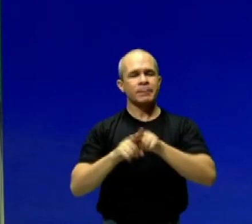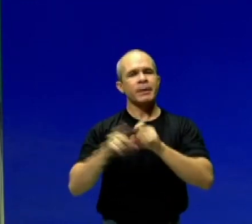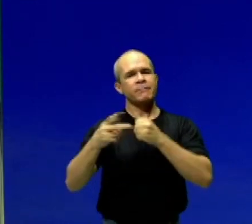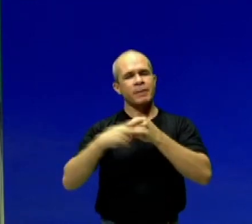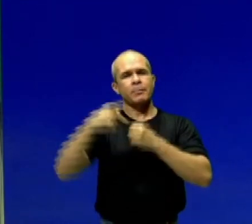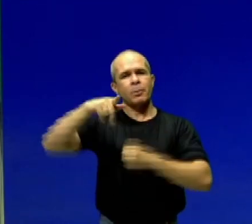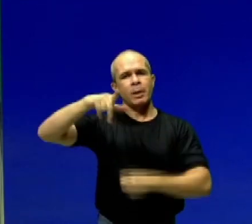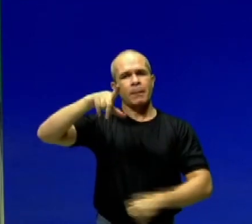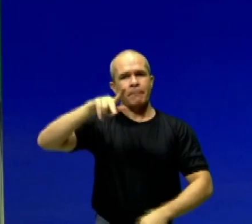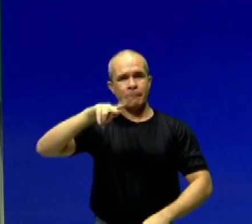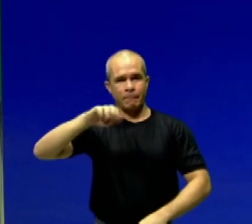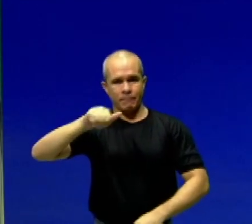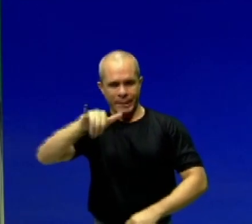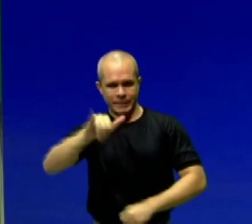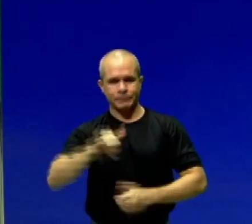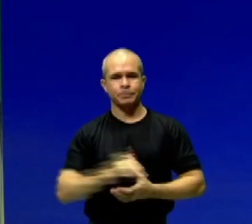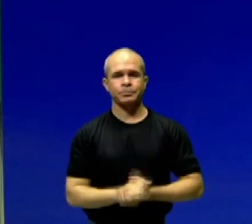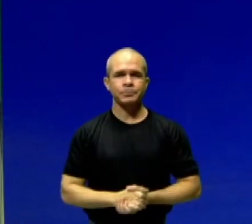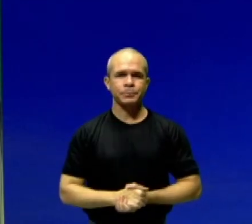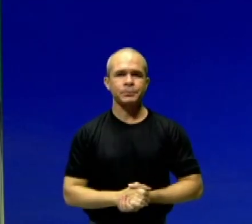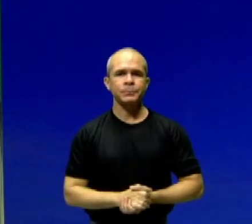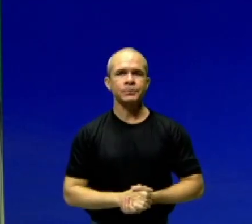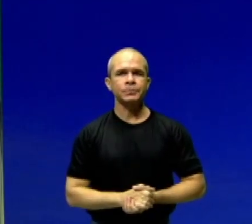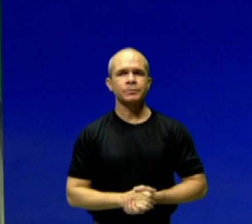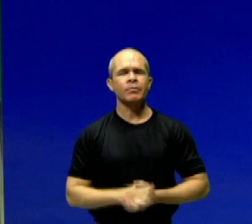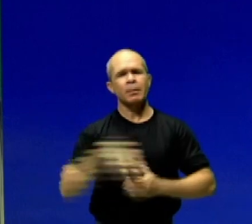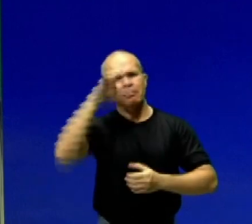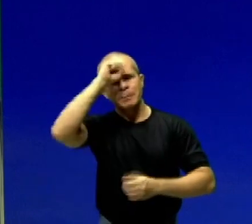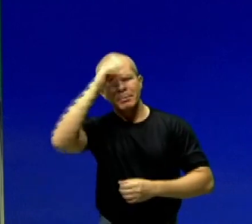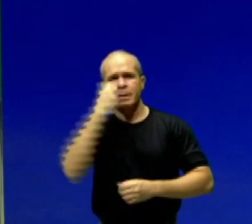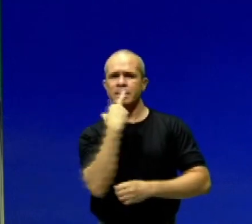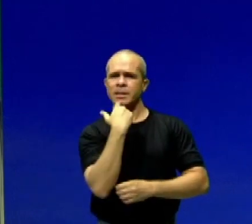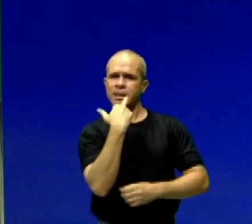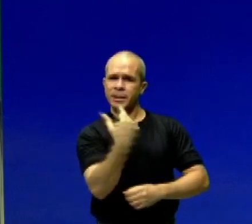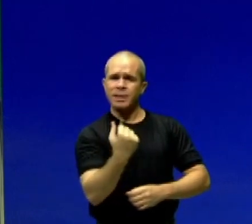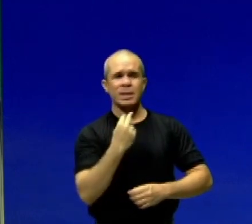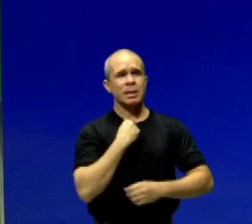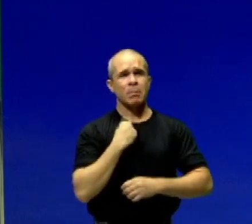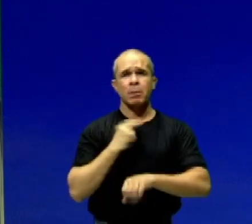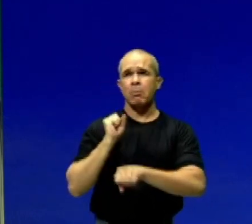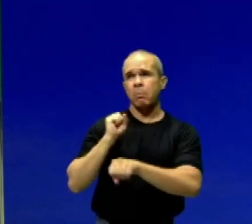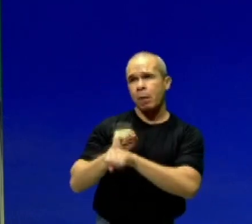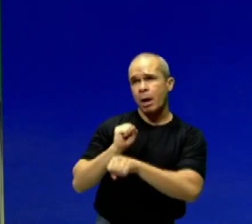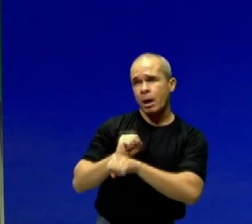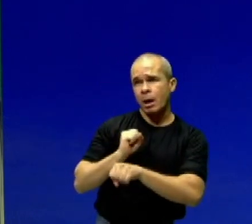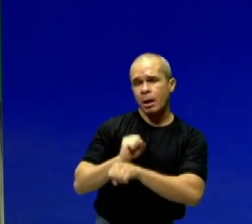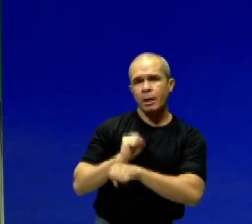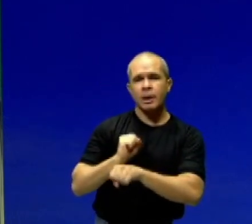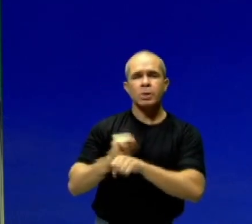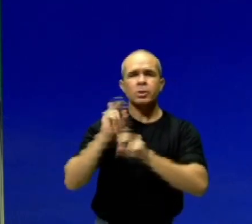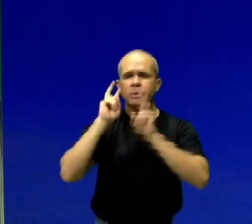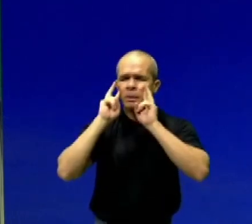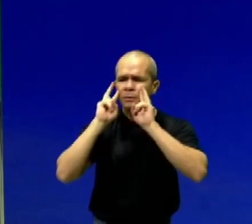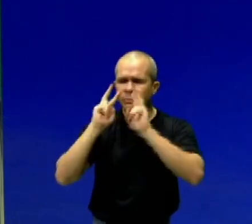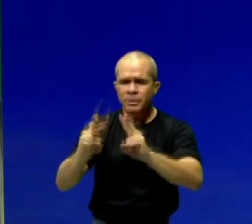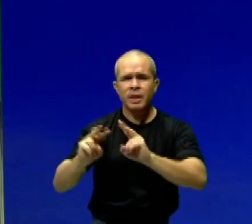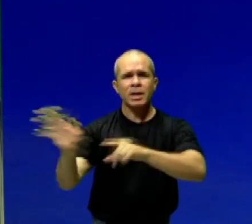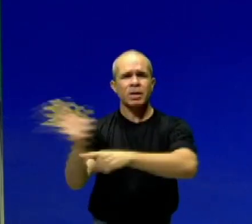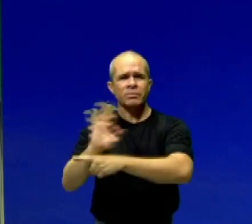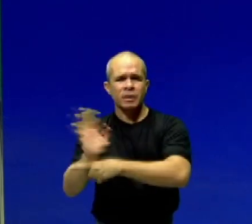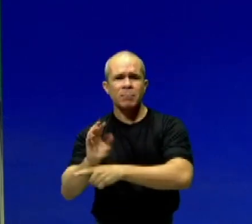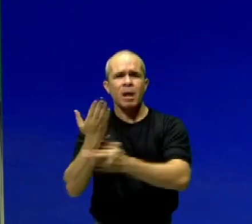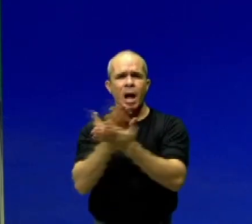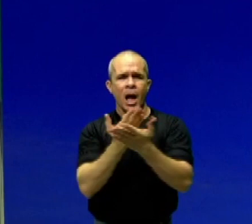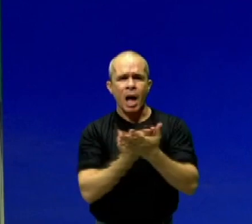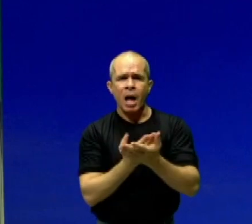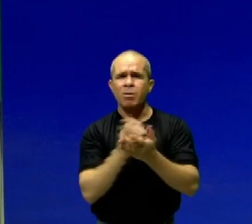ok? Bom, gente... para aprender a língua inglesa, a gente não pode ficar parado só aqui assistindo um vídeo, assistindo uma